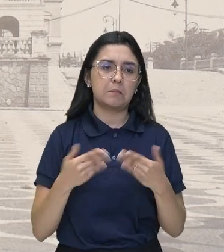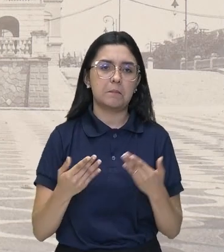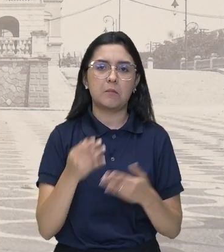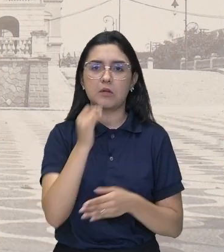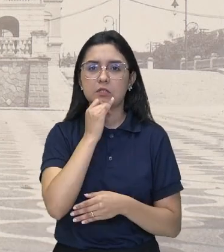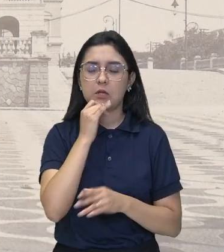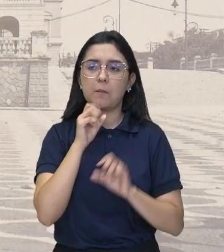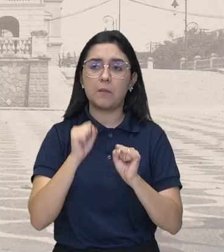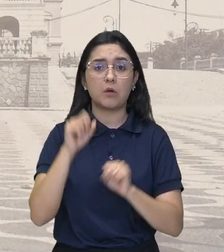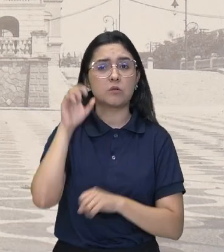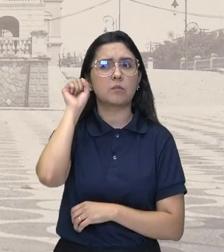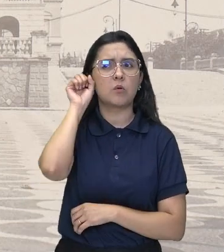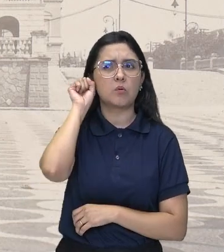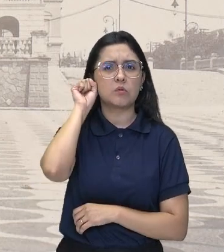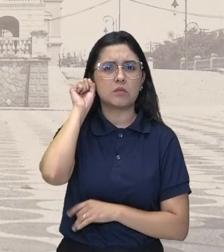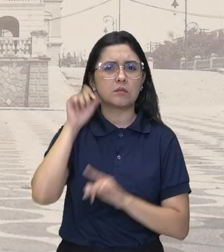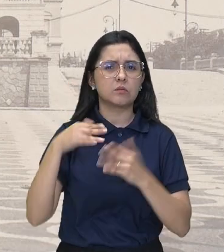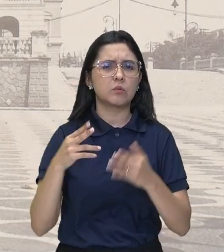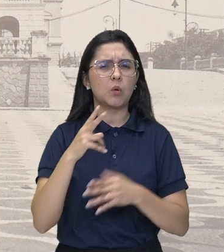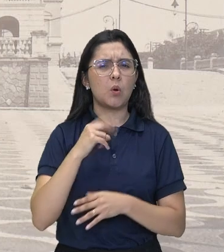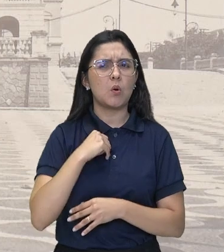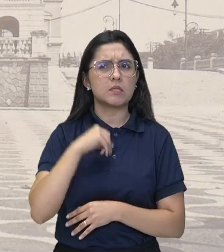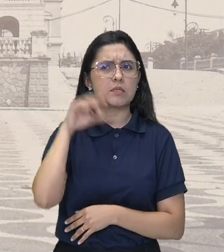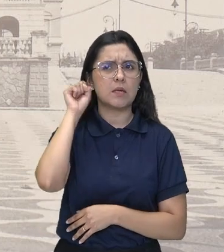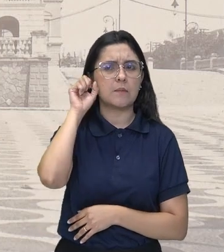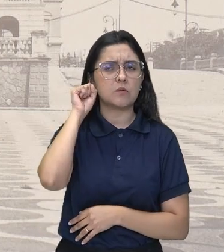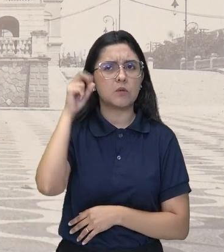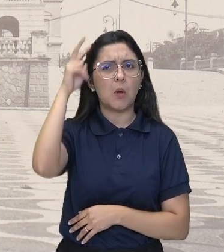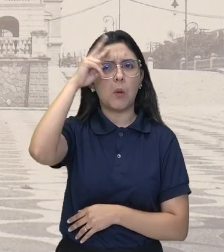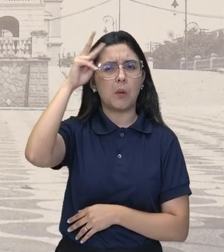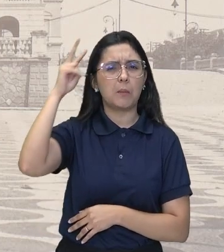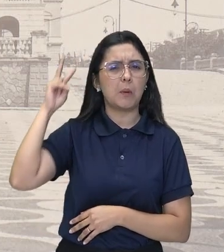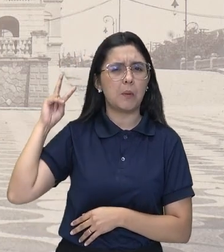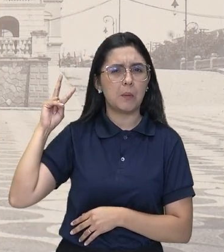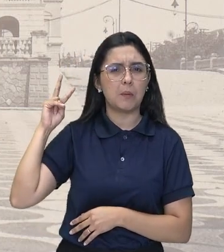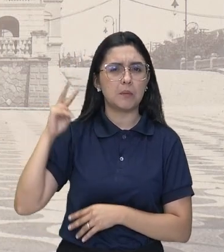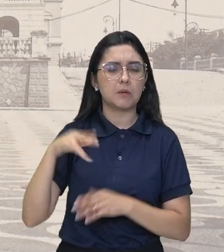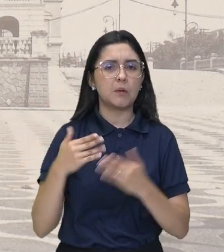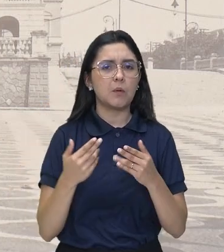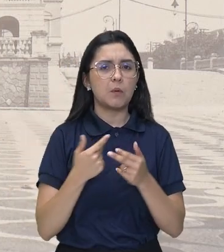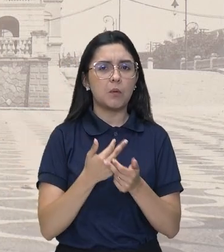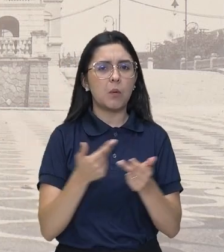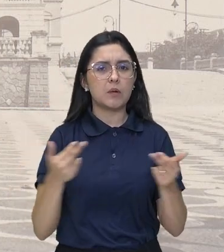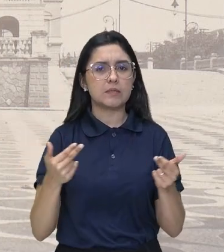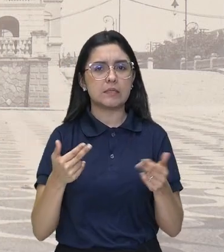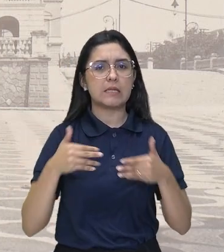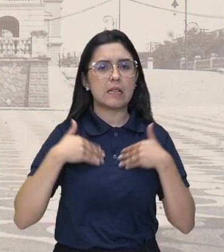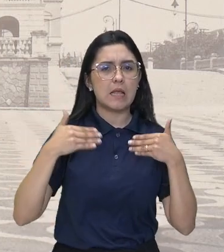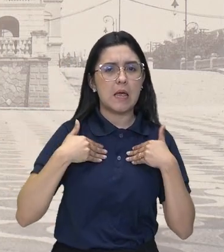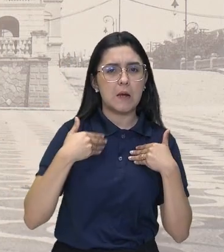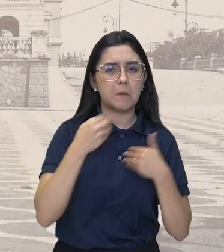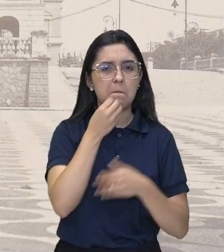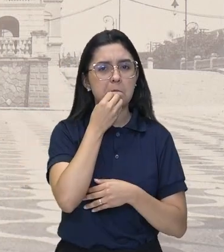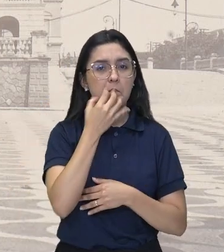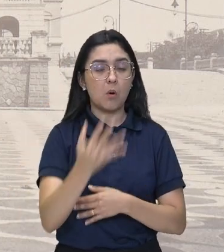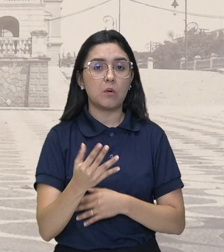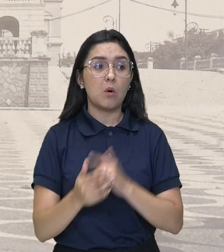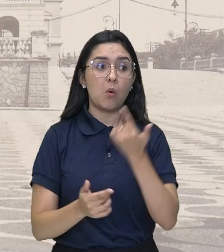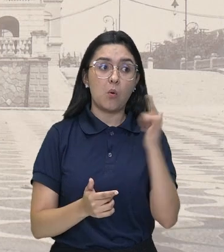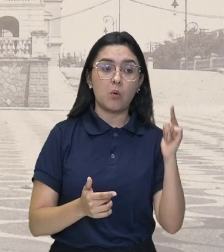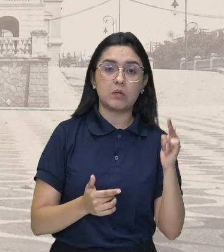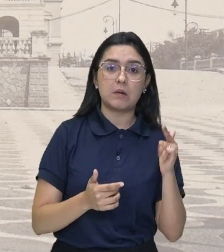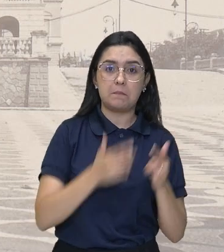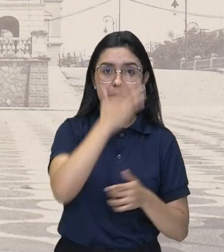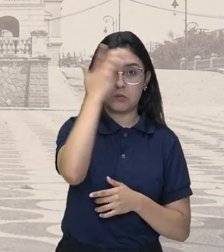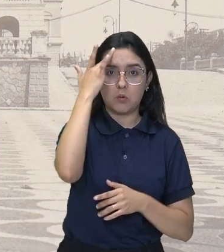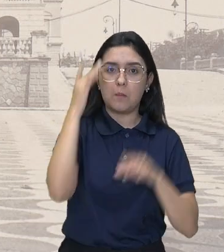escutar uma música, nossa, essa música me lembra coisas alegres, coisas boas, e outra pessoa pode, nossa,